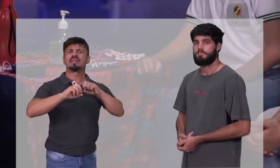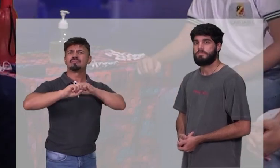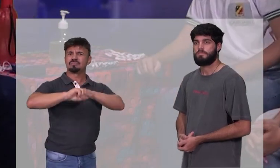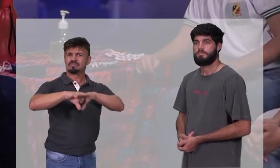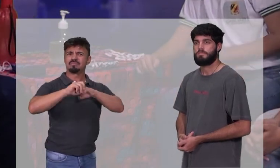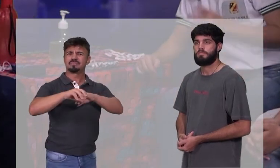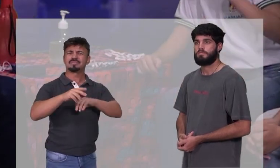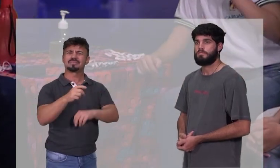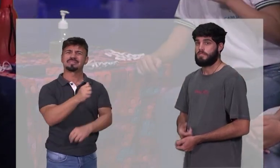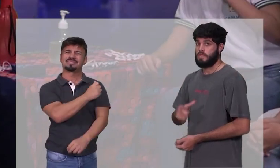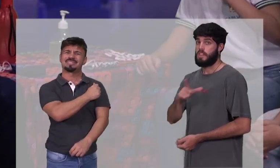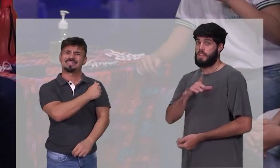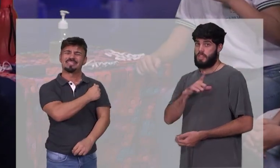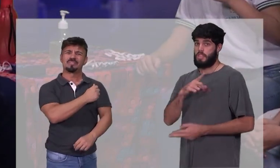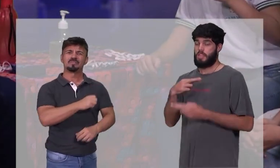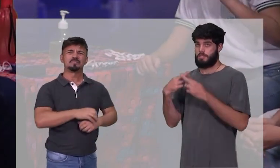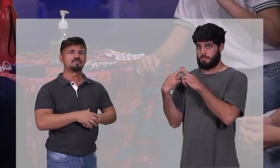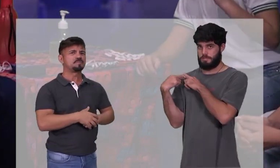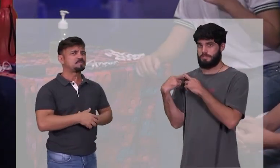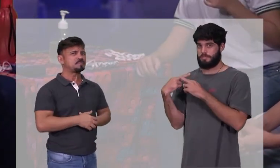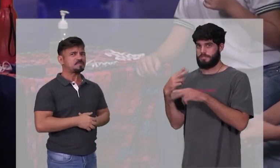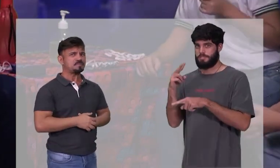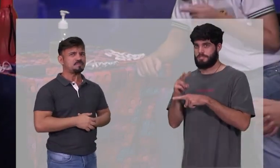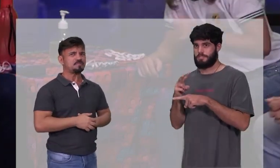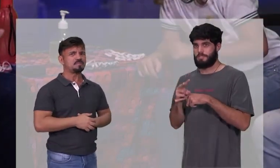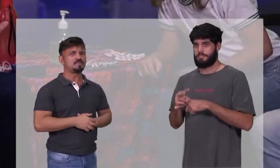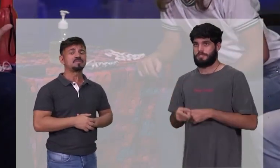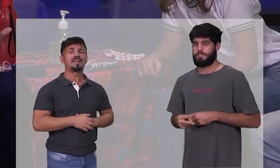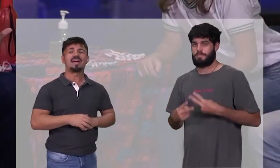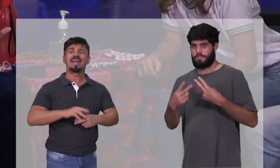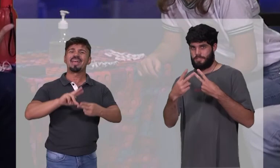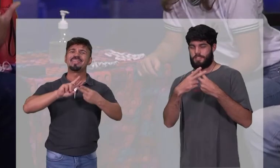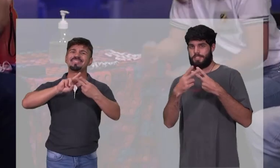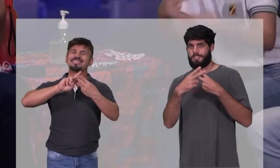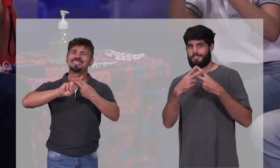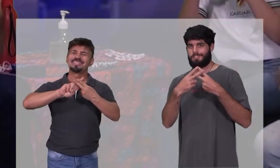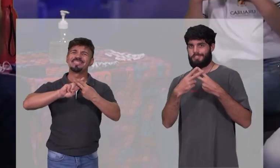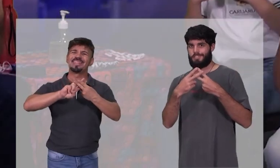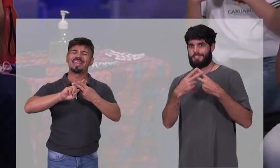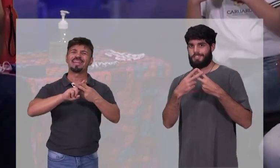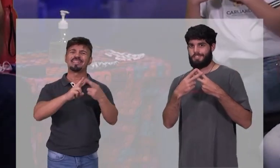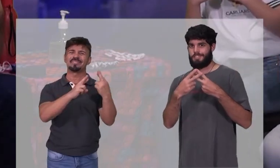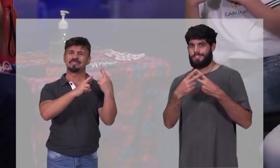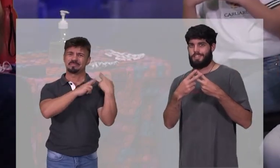o melhor para eles. Tem beleza? Responsabilidade de se cuidar. Vamos colocar no hashtag, né?